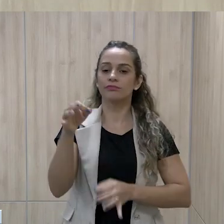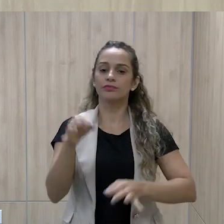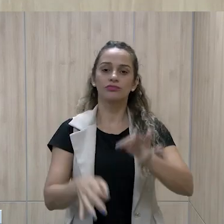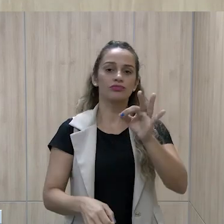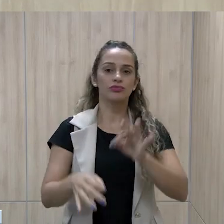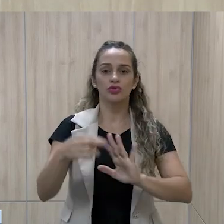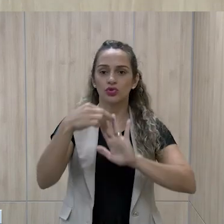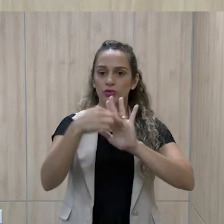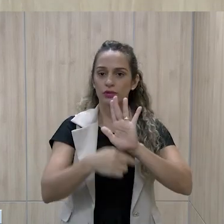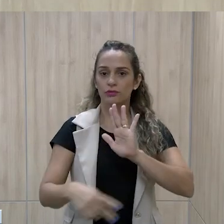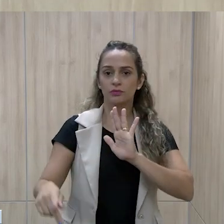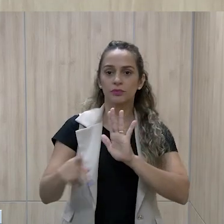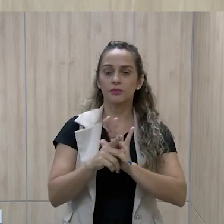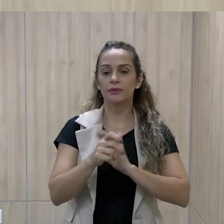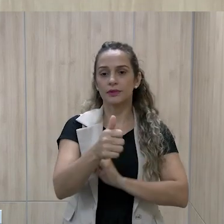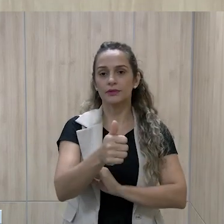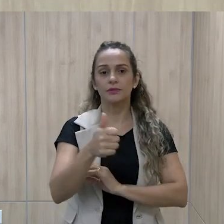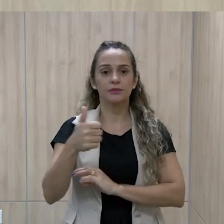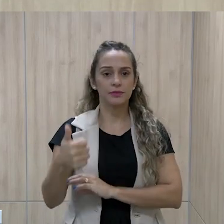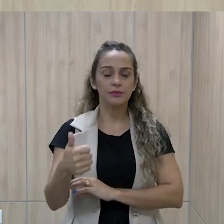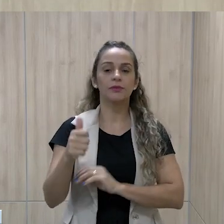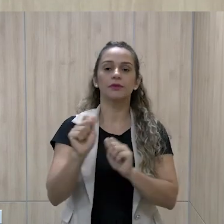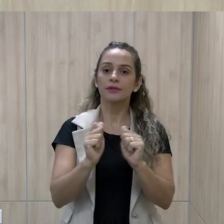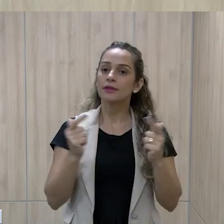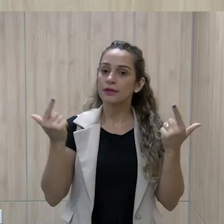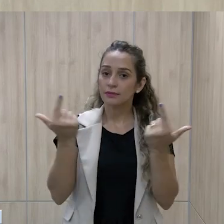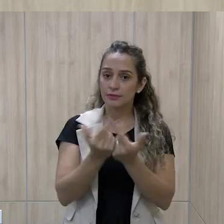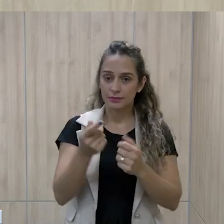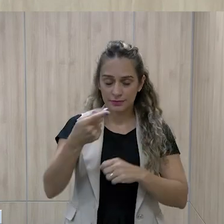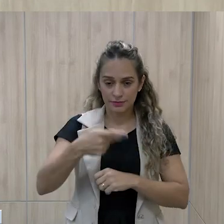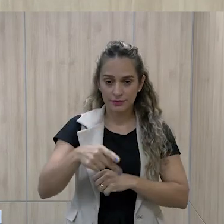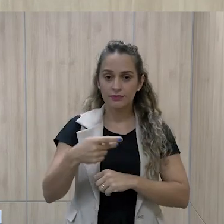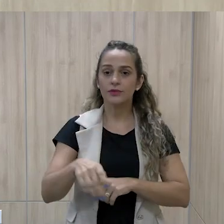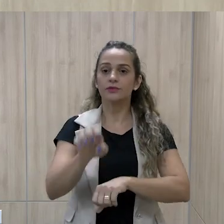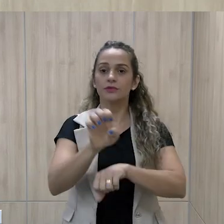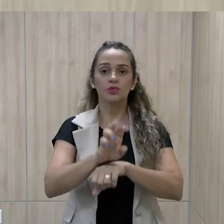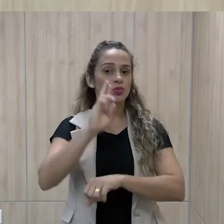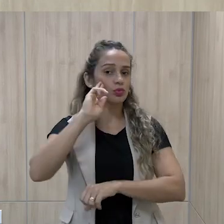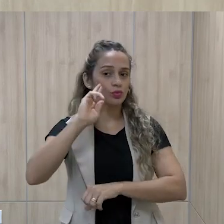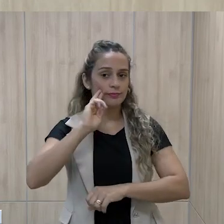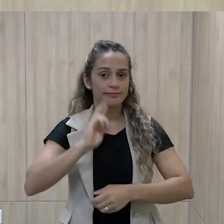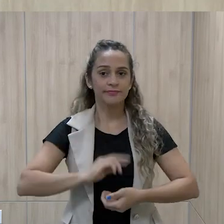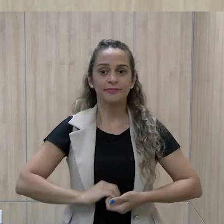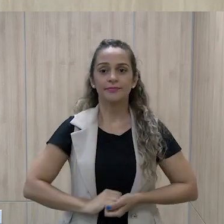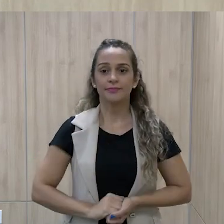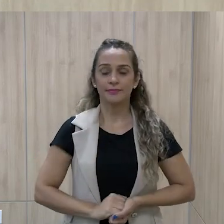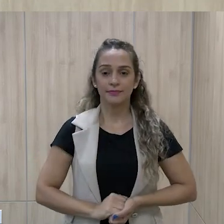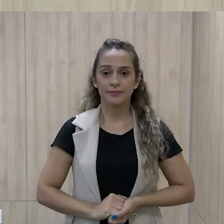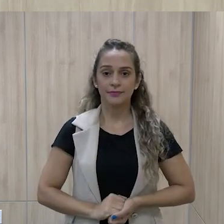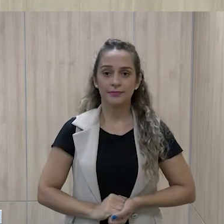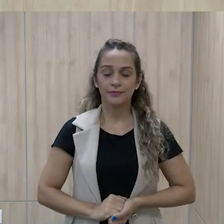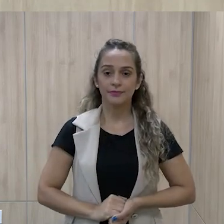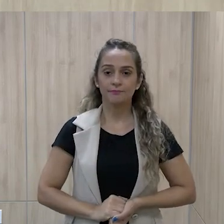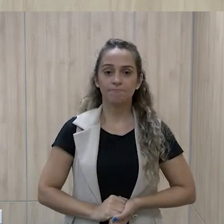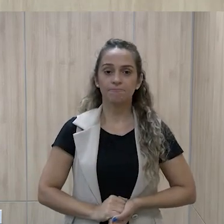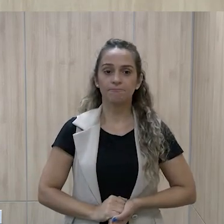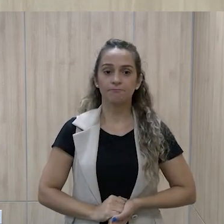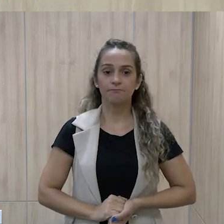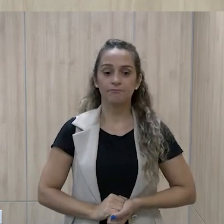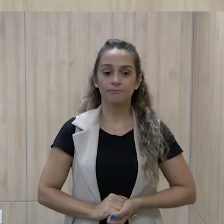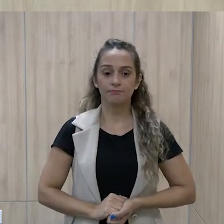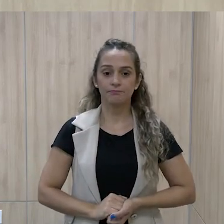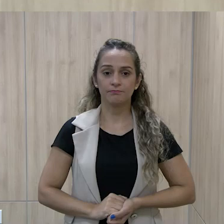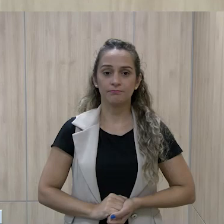comissão de construção justiça e redação da 11ª legislatura da Assembleia Legislativa do Estado de Rondônia